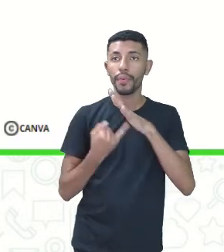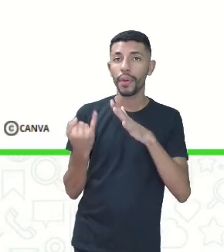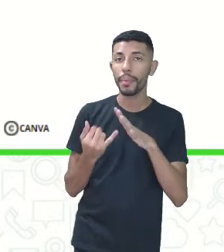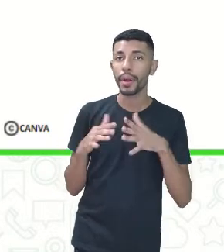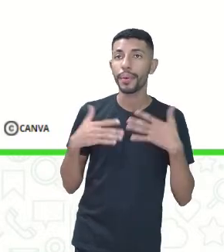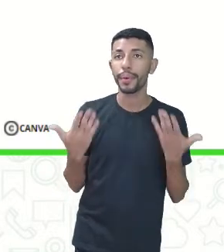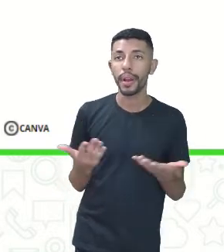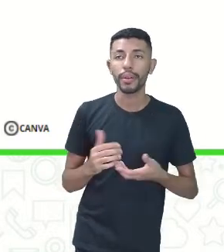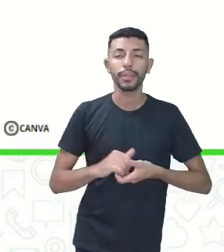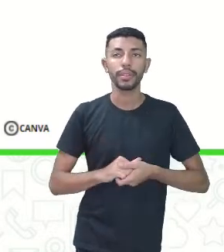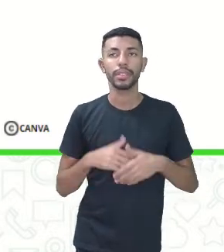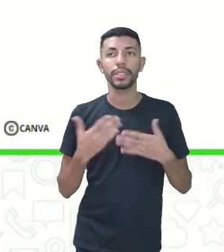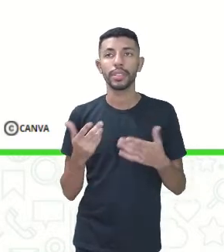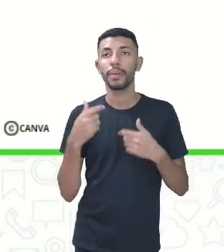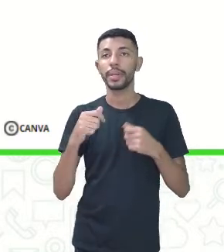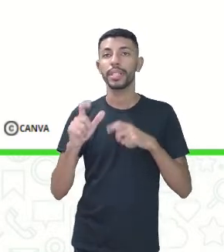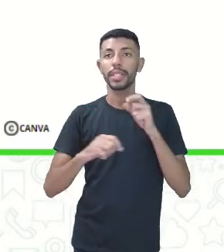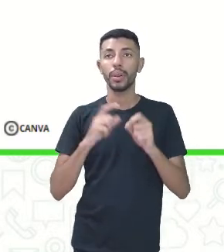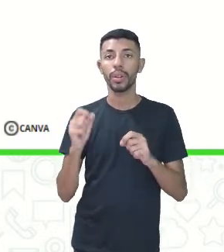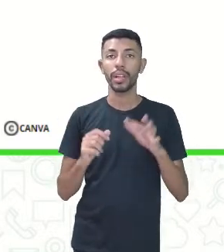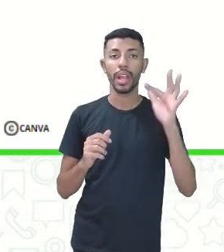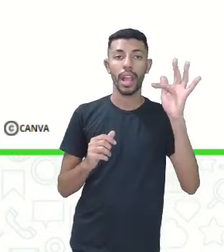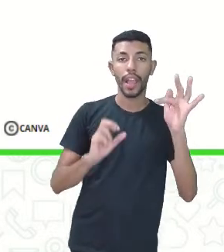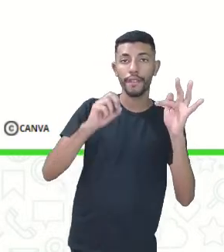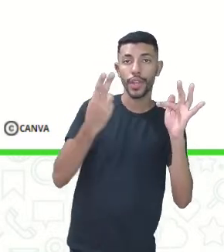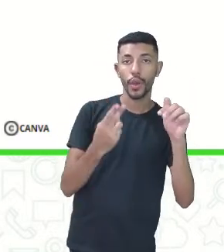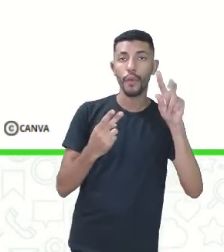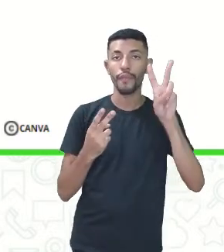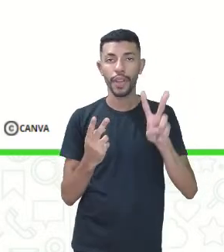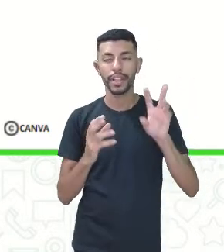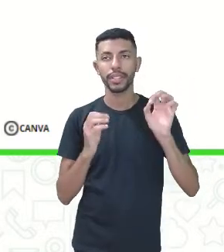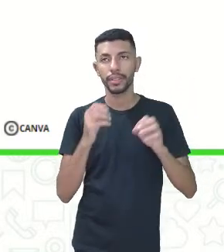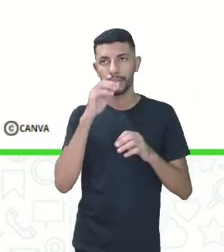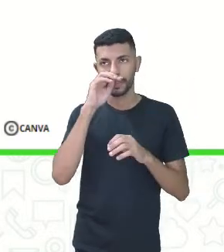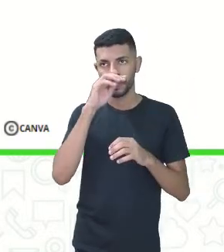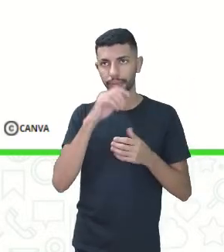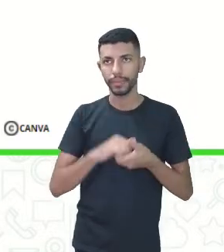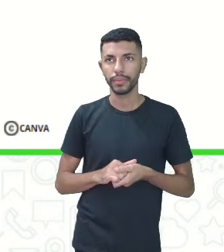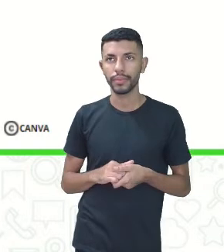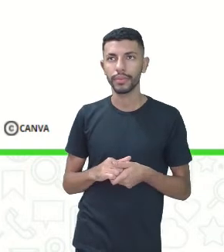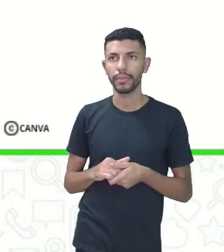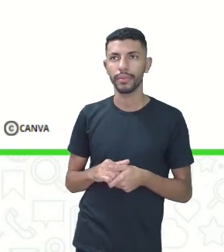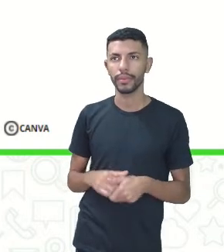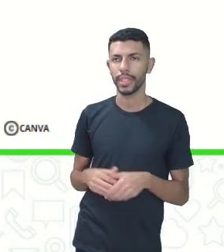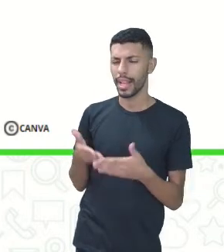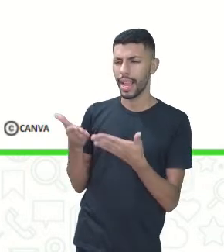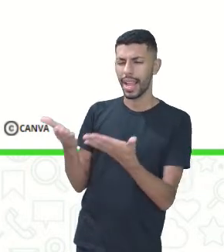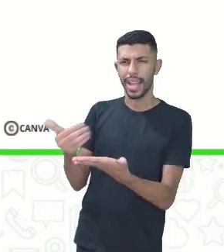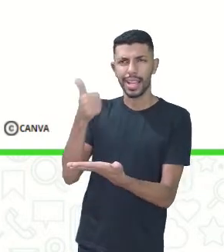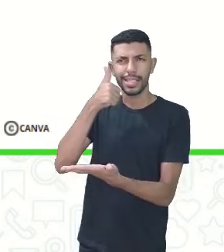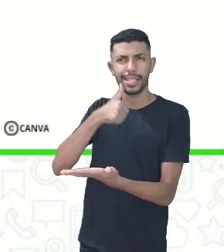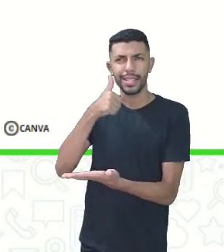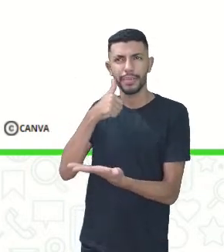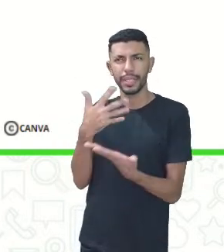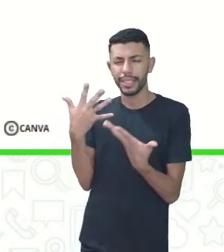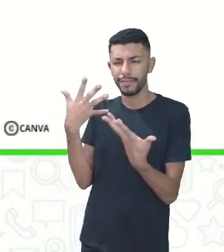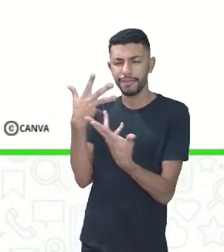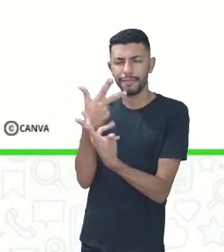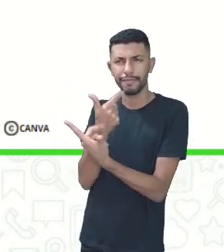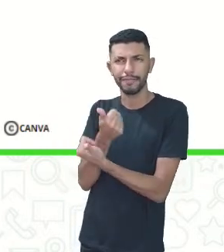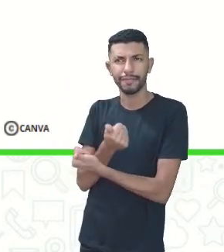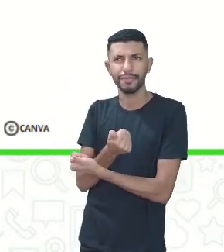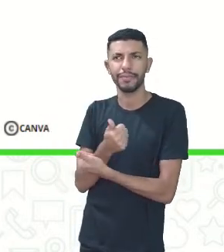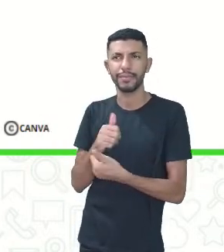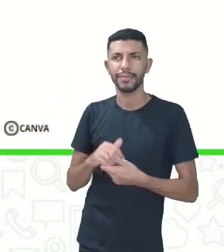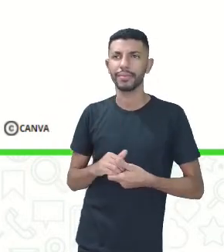informal. Então, vocês vão botar se é falso ou se é verdadeiro, tá? Essa menina é muito linda. Ali está dizendo que é formal, isso aí é com